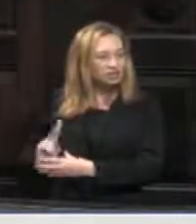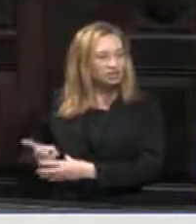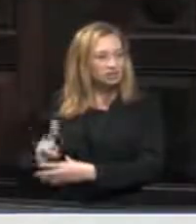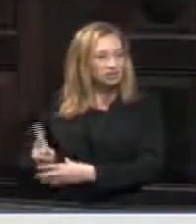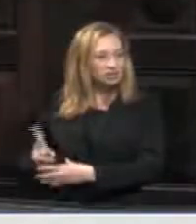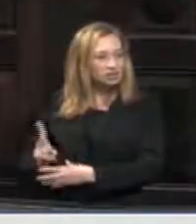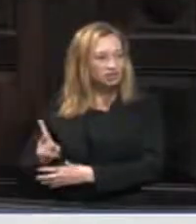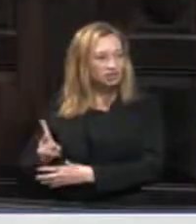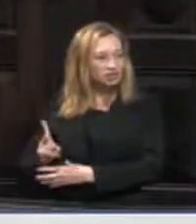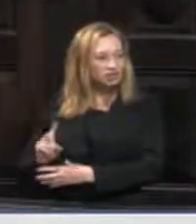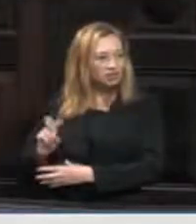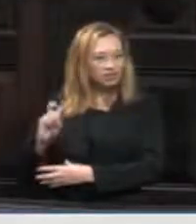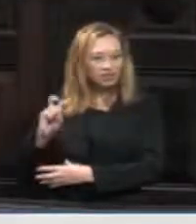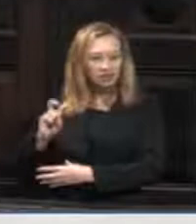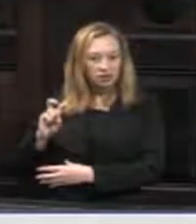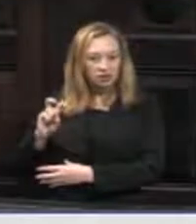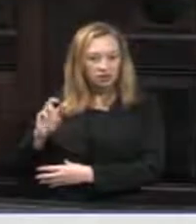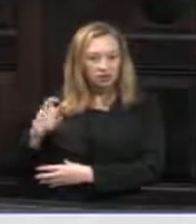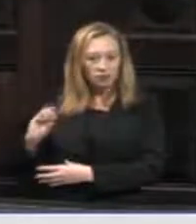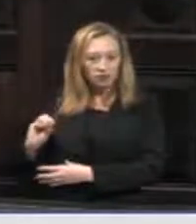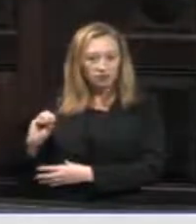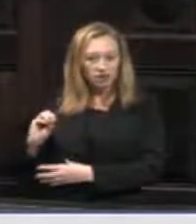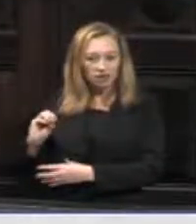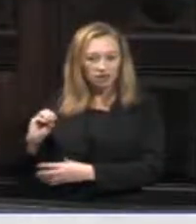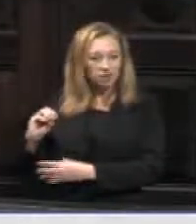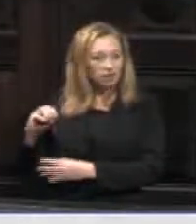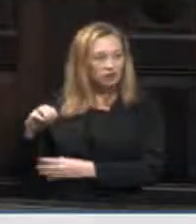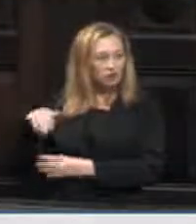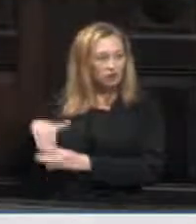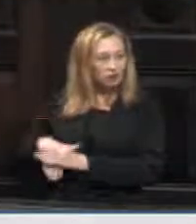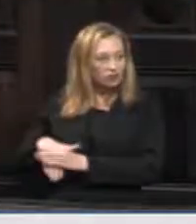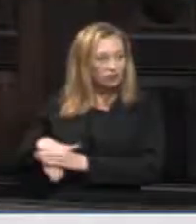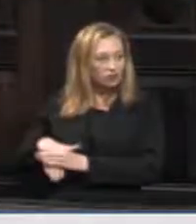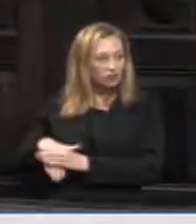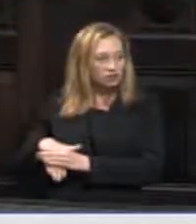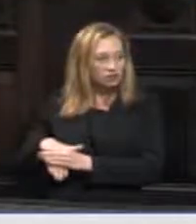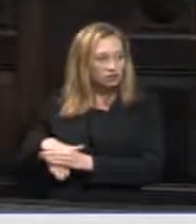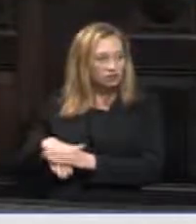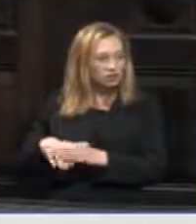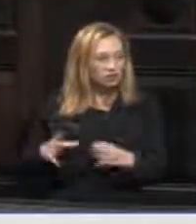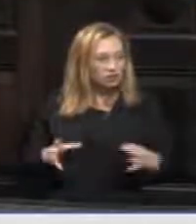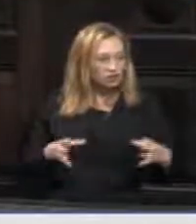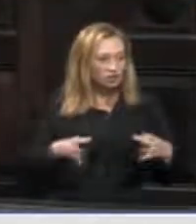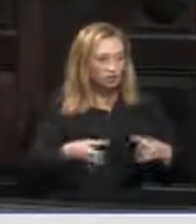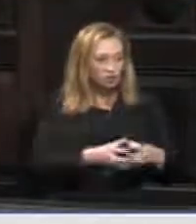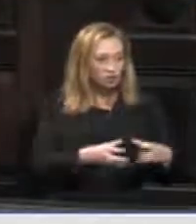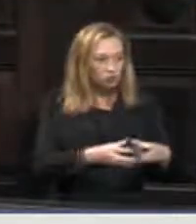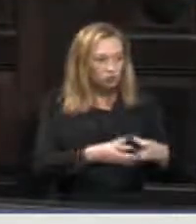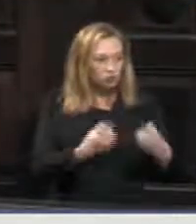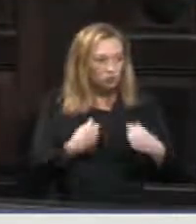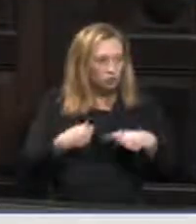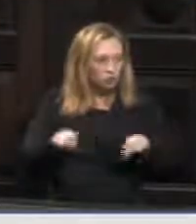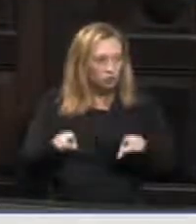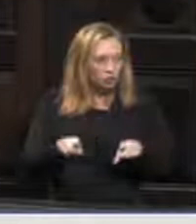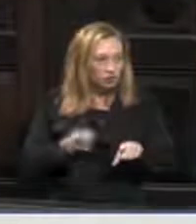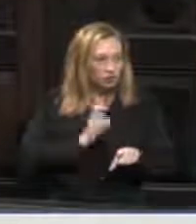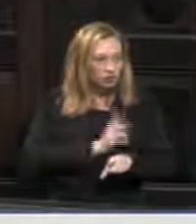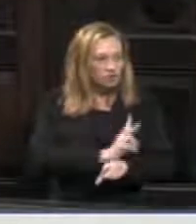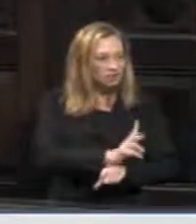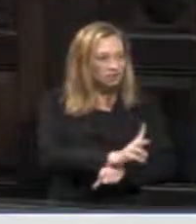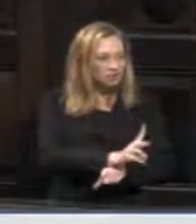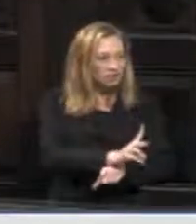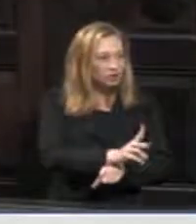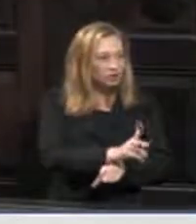de 50 votos, e a bancada de oposição, que tinha sempre